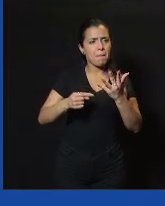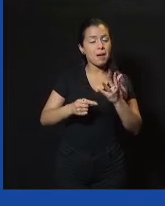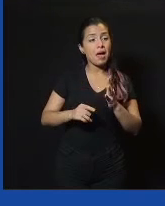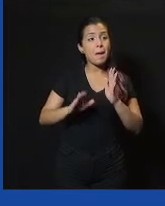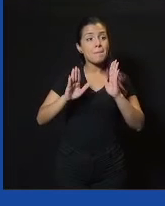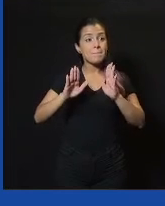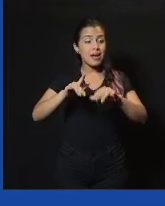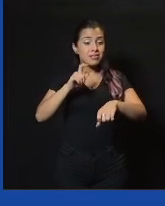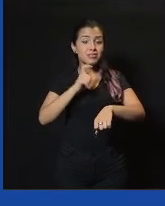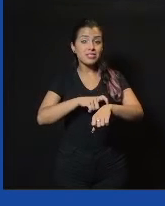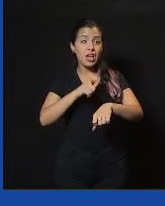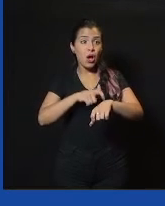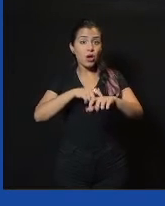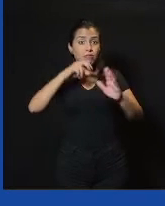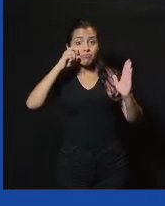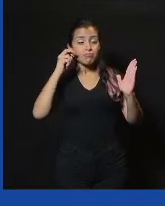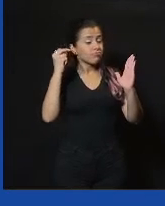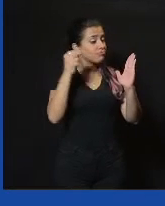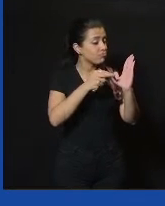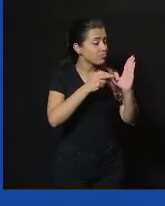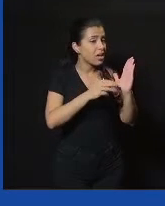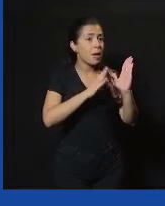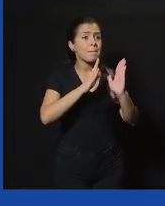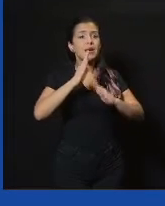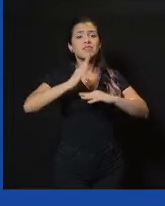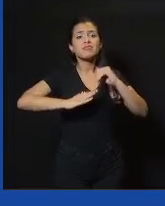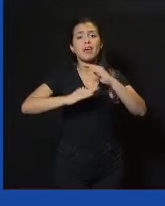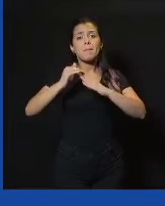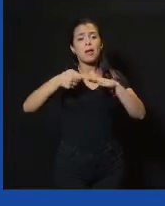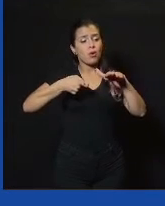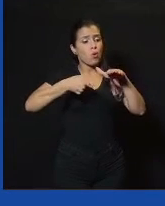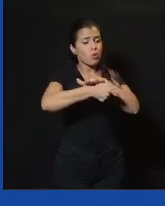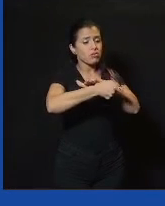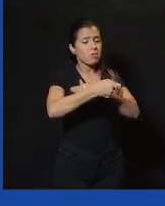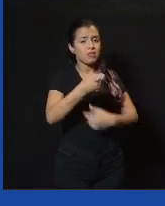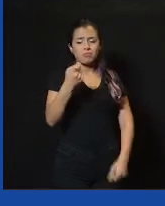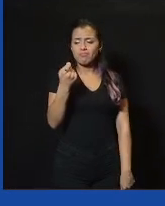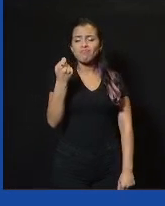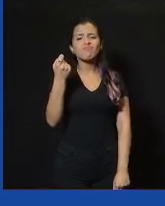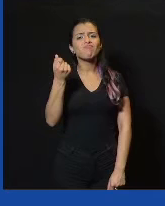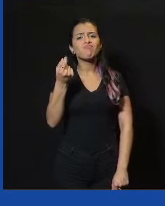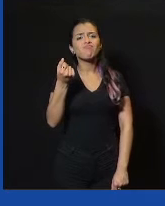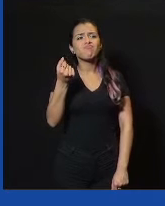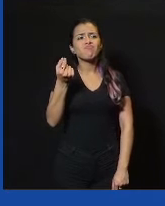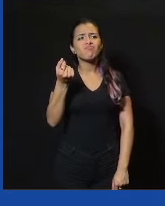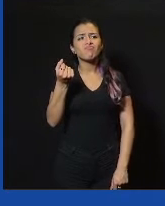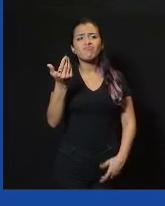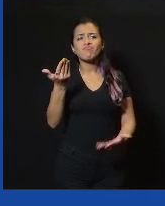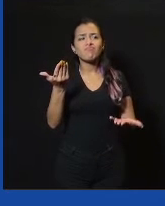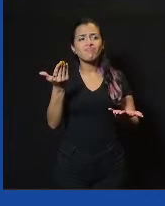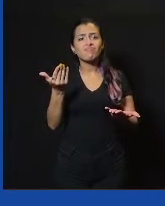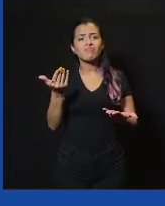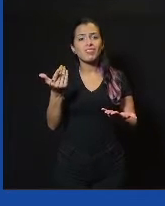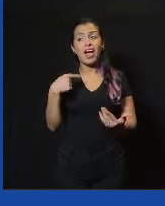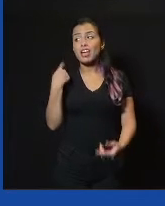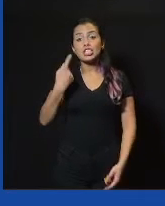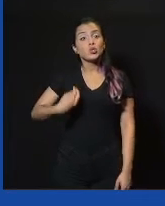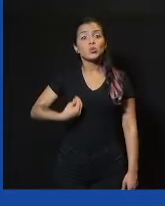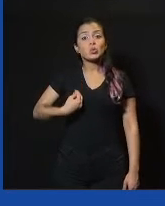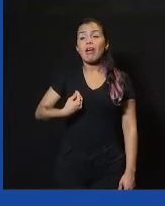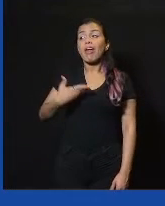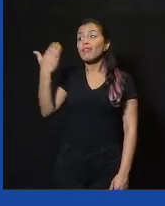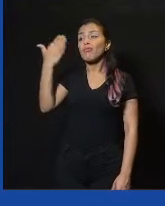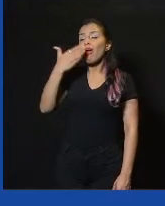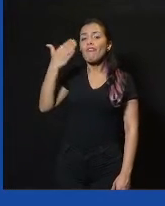é emocionante para caramba, mas quando tu abre o orçamento, que é ali onde é onde decide o jogo, a gente não está lá. Então, eu não quero participar